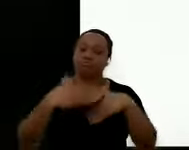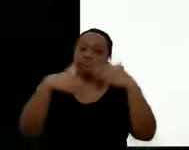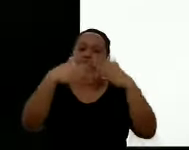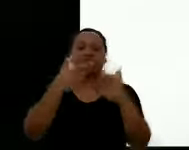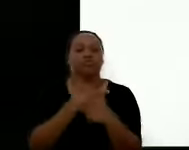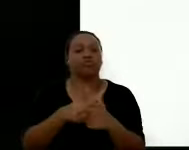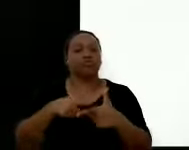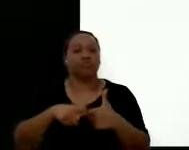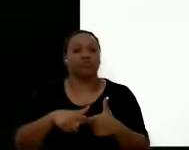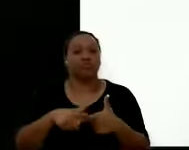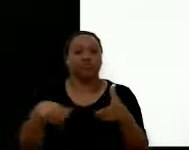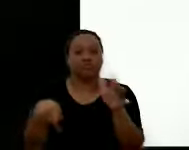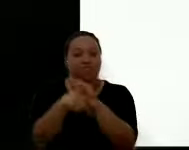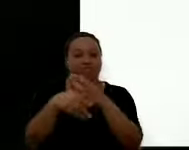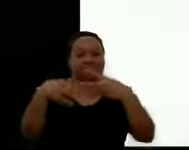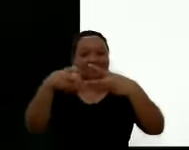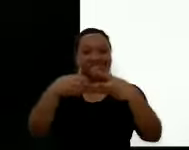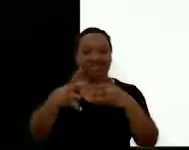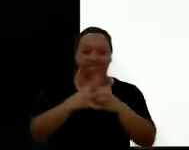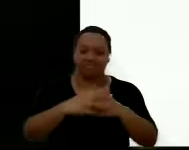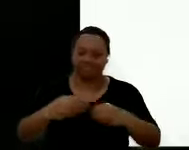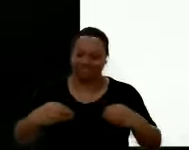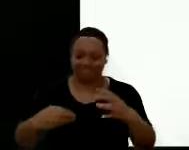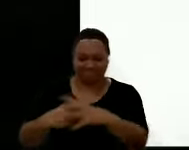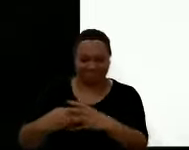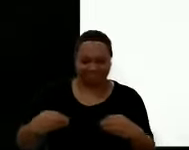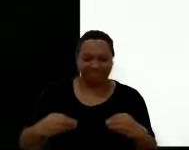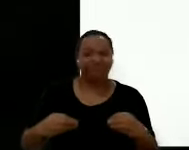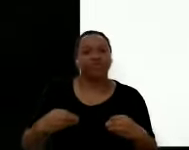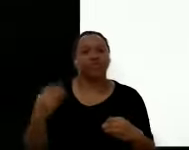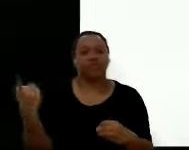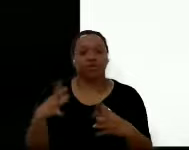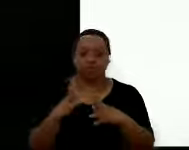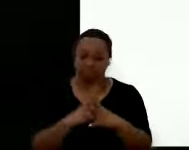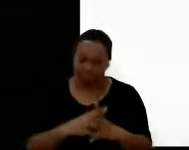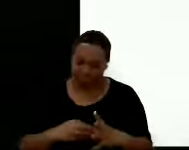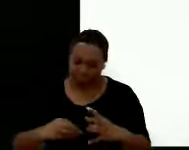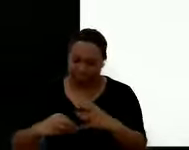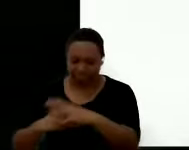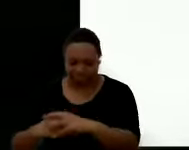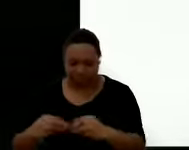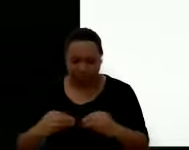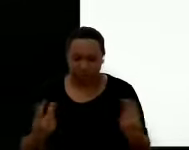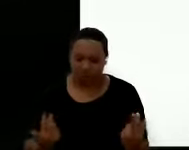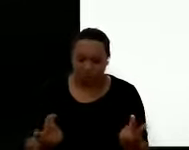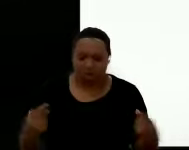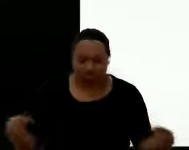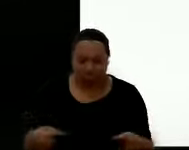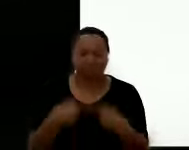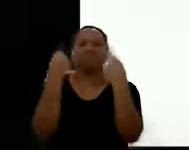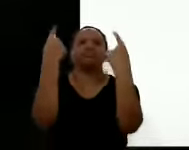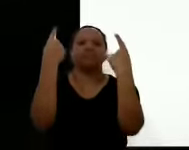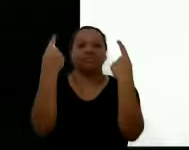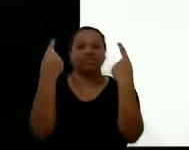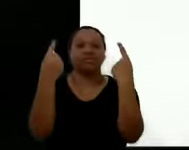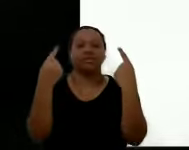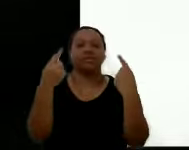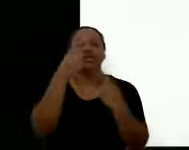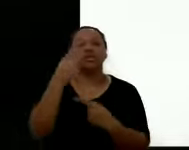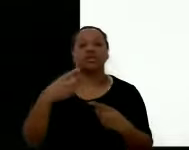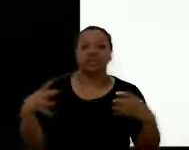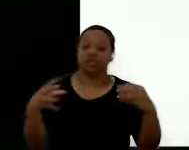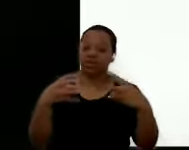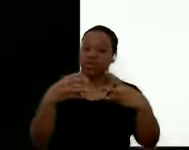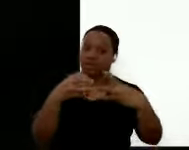Mitose é o processo de divisão celular em que uma célula se divide e produz 2 cópias de